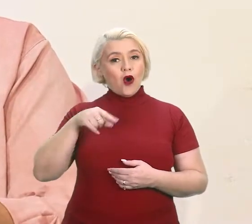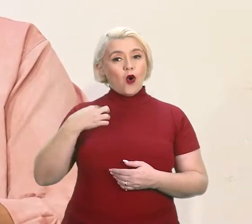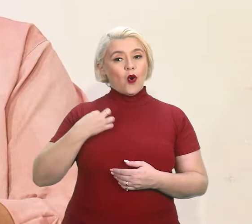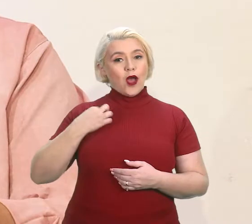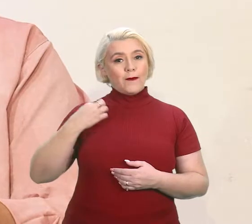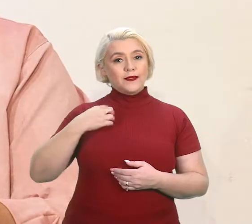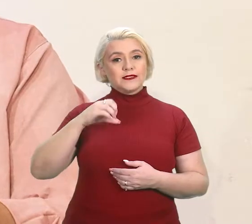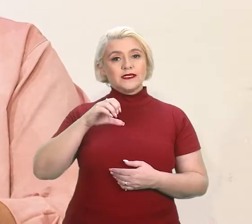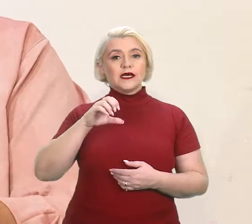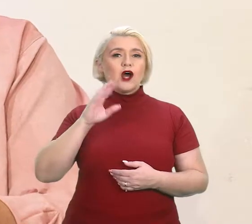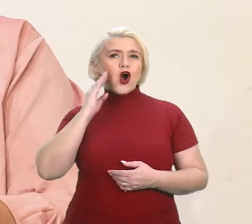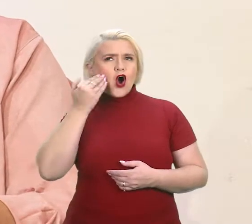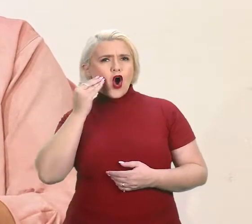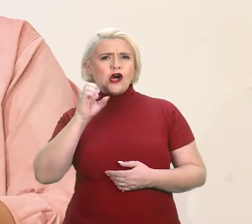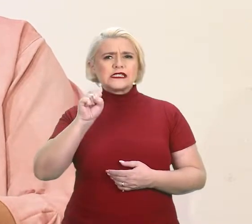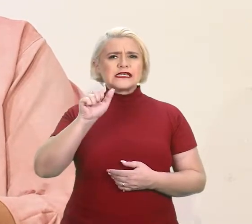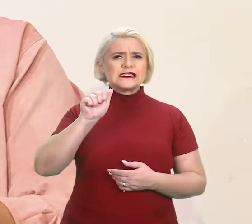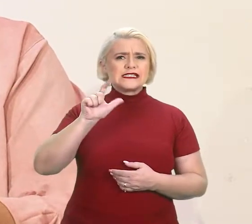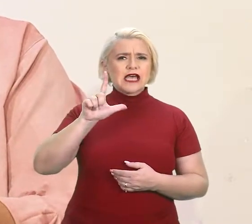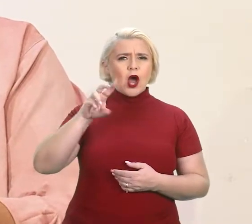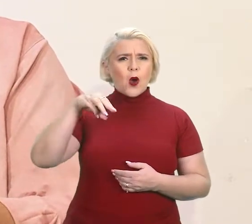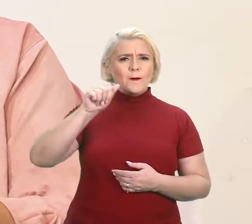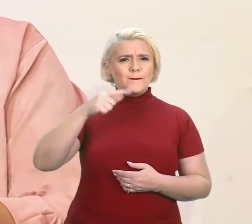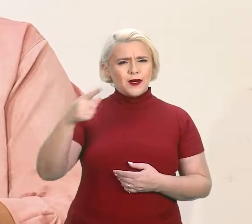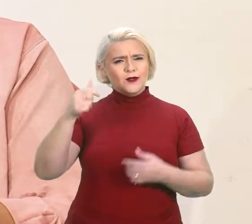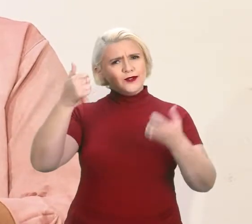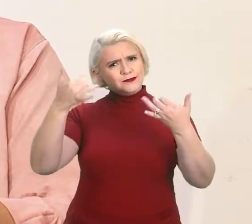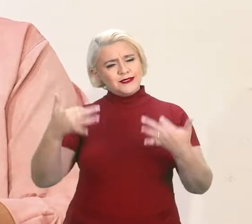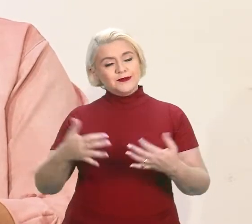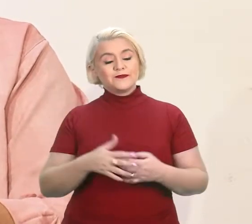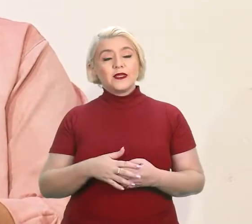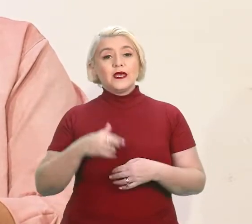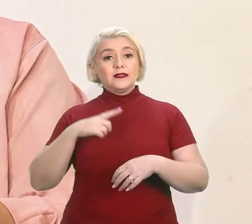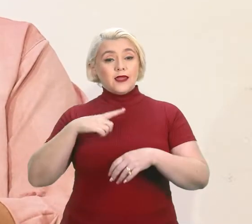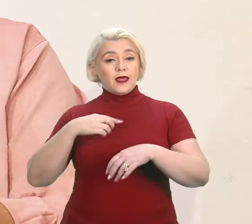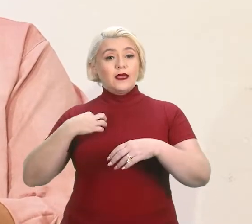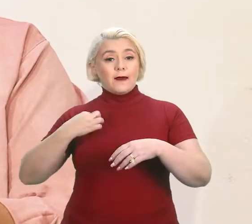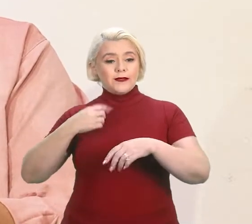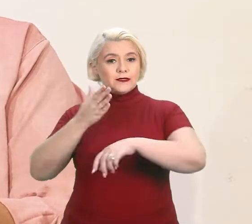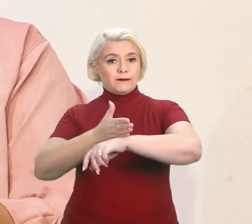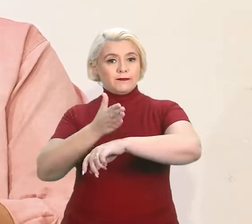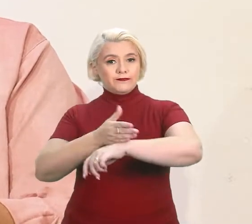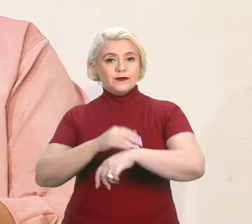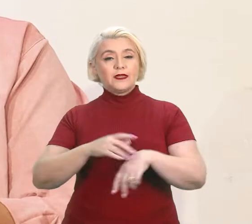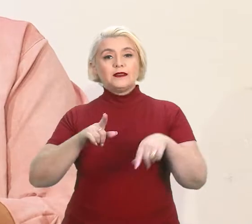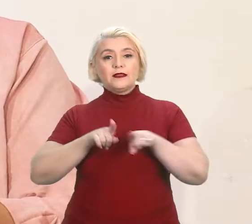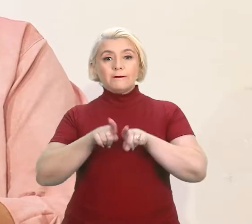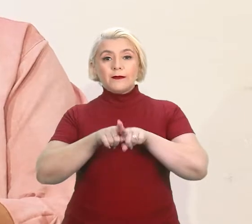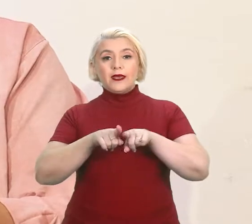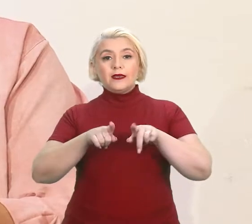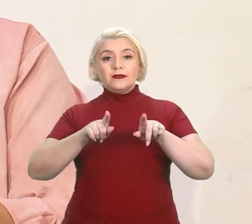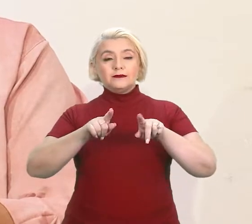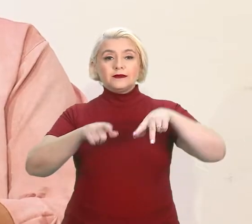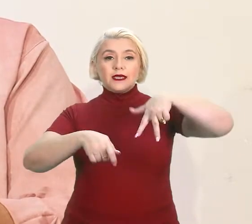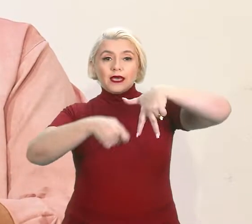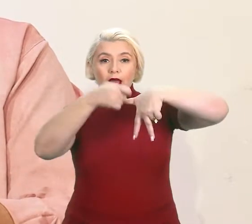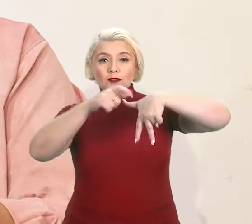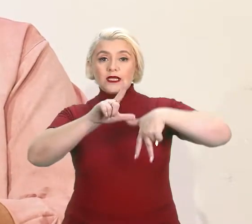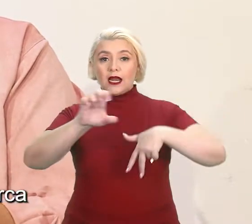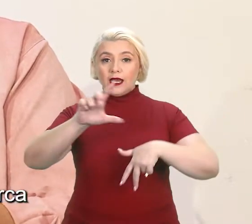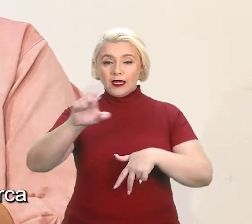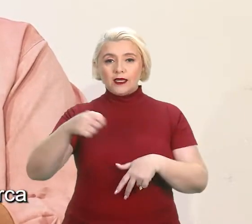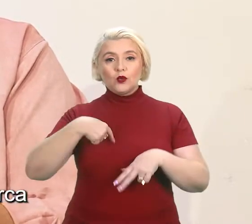estou definindo aqui. E que tem mangas longas, calça jeans. Estou sentado e